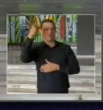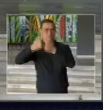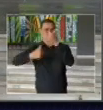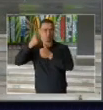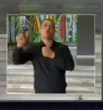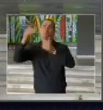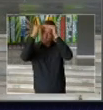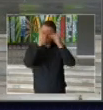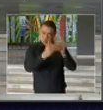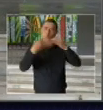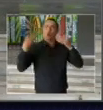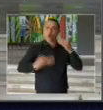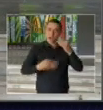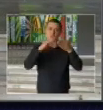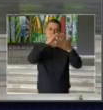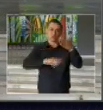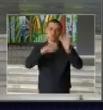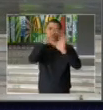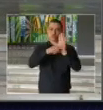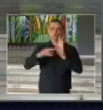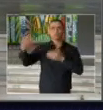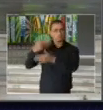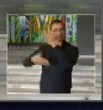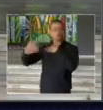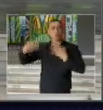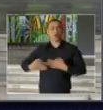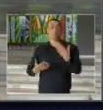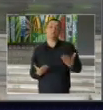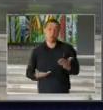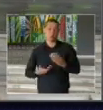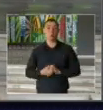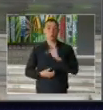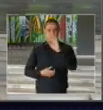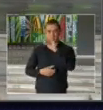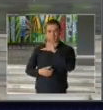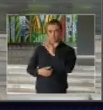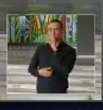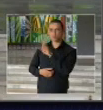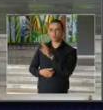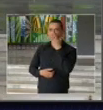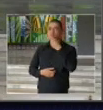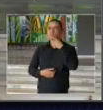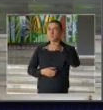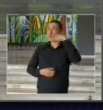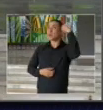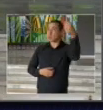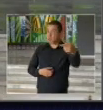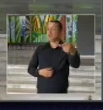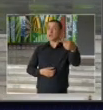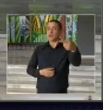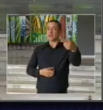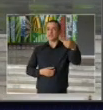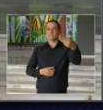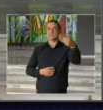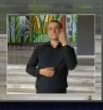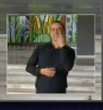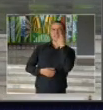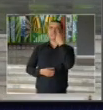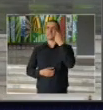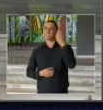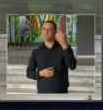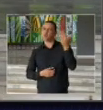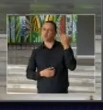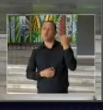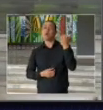Brasileiro. Não tem que você falar, não, não vai voltar, os paulistas têm que jogar primeiro, depois o brasileiro. Você não manda nada no futebol, nada,